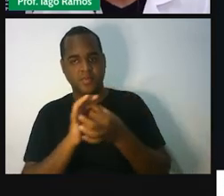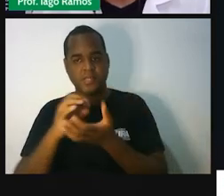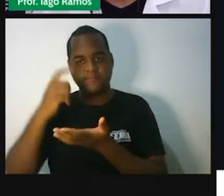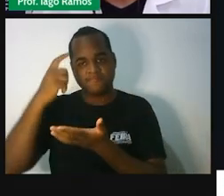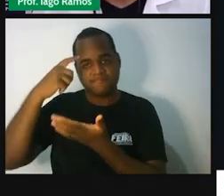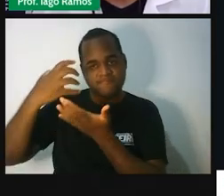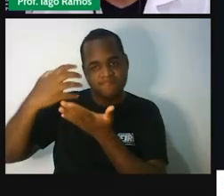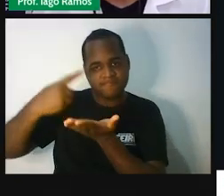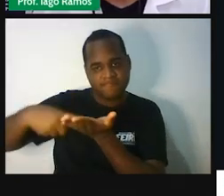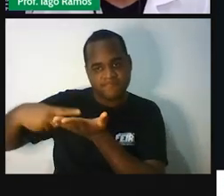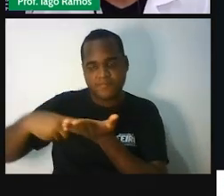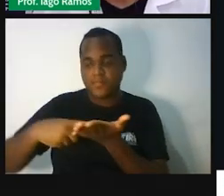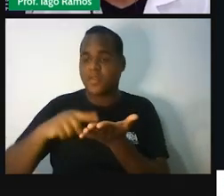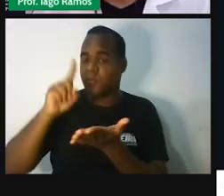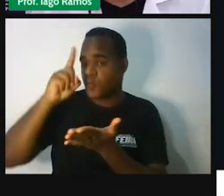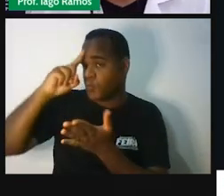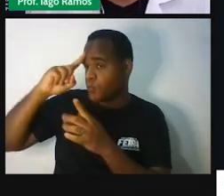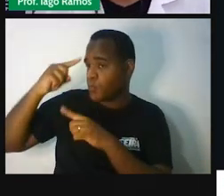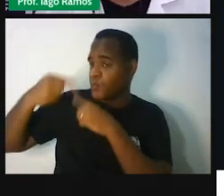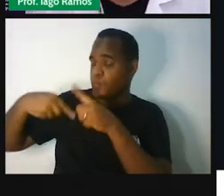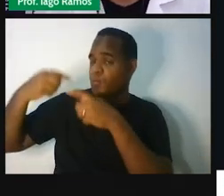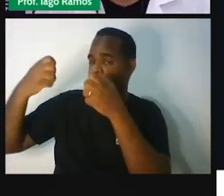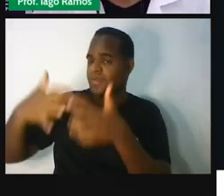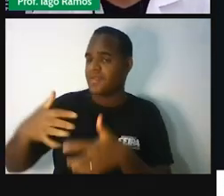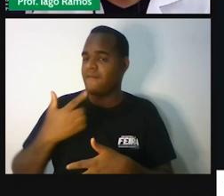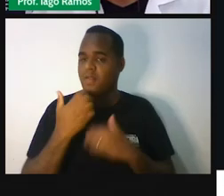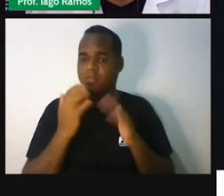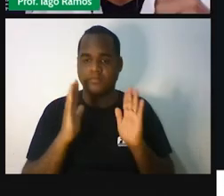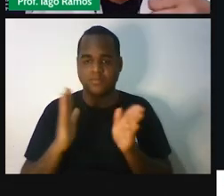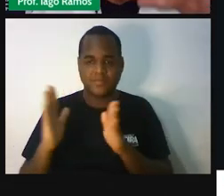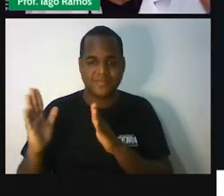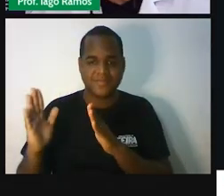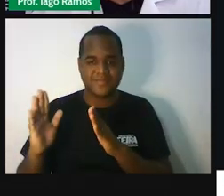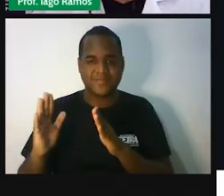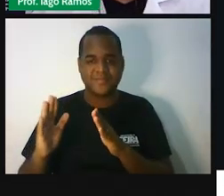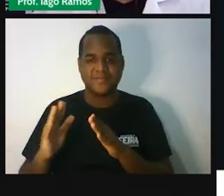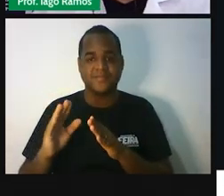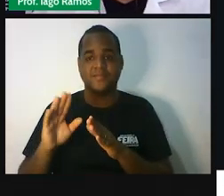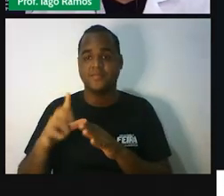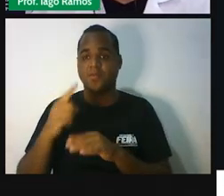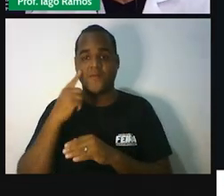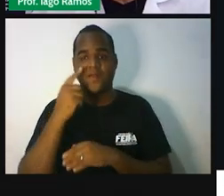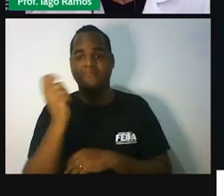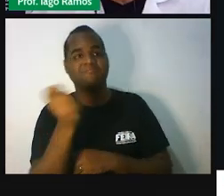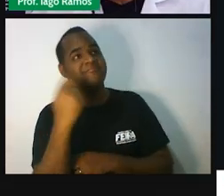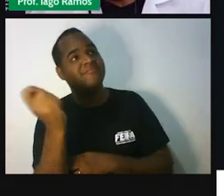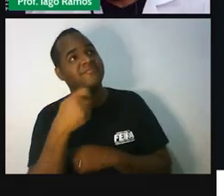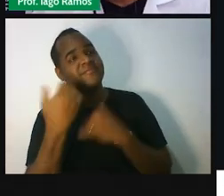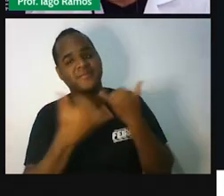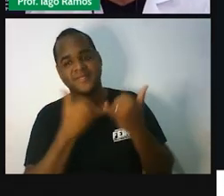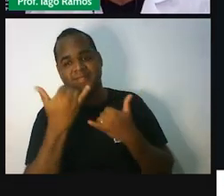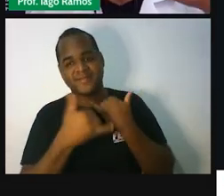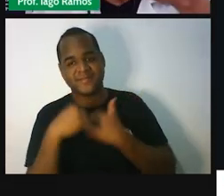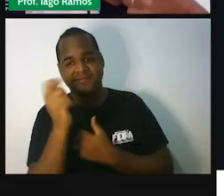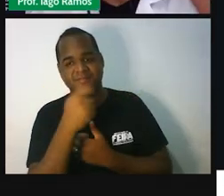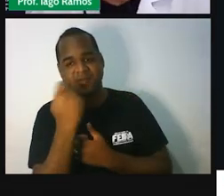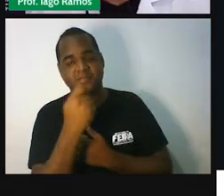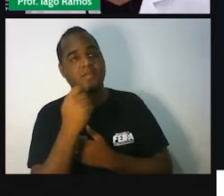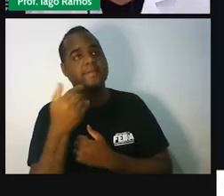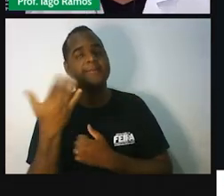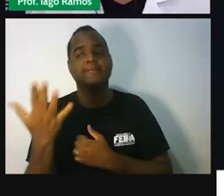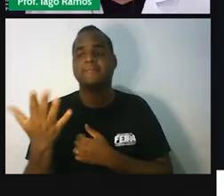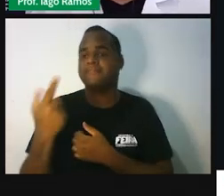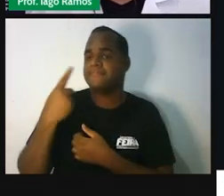ele aparece em situações do cotidiano, como eu acabei de falar. Olha a brincadeirinha da pipa, né? Olha